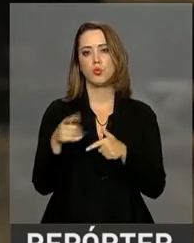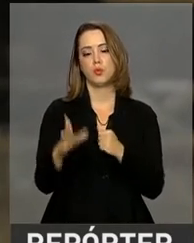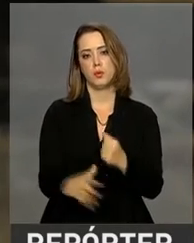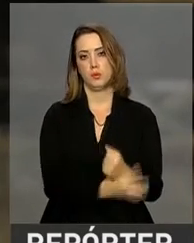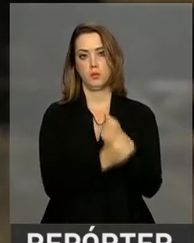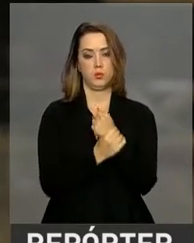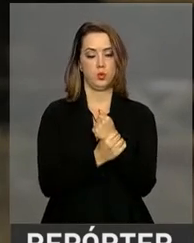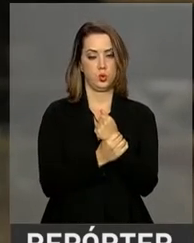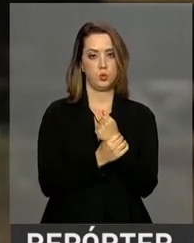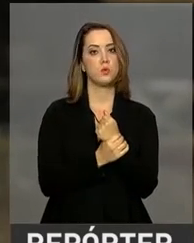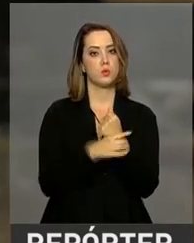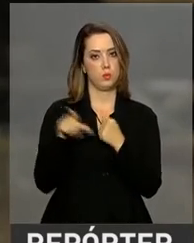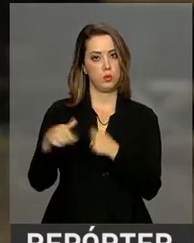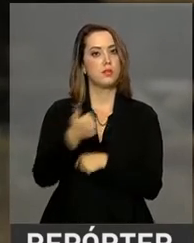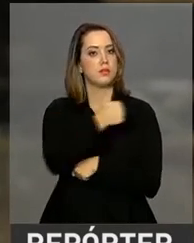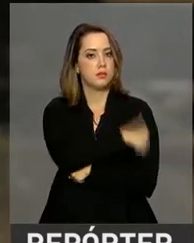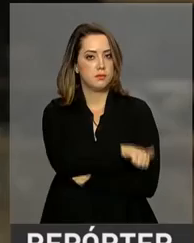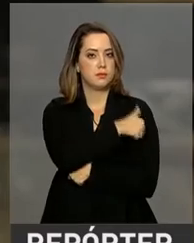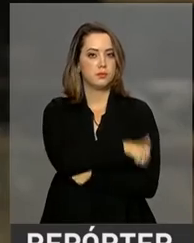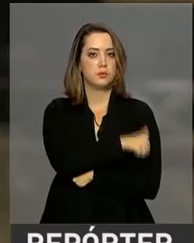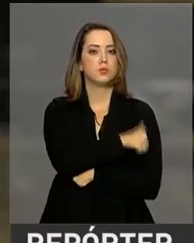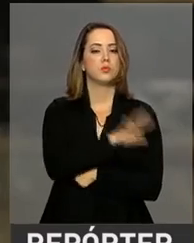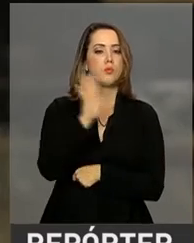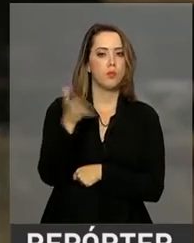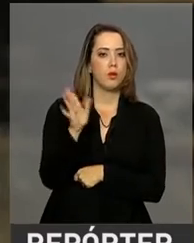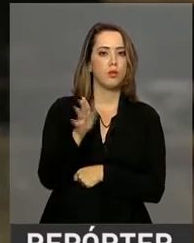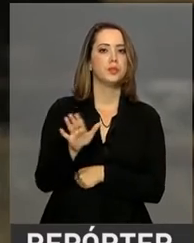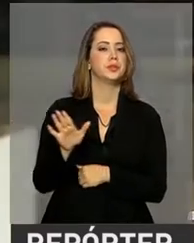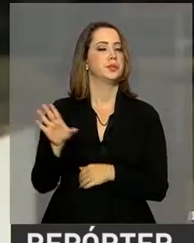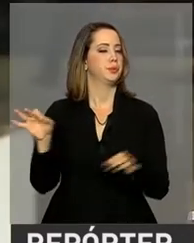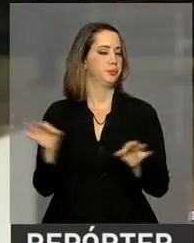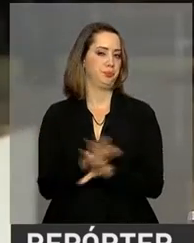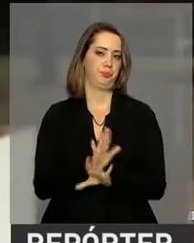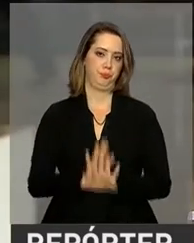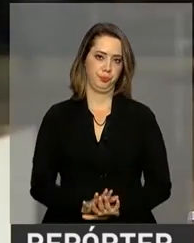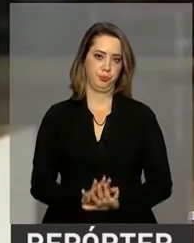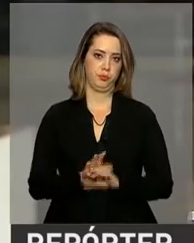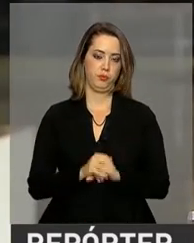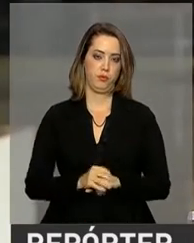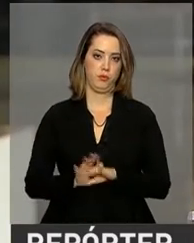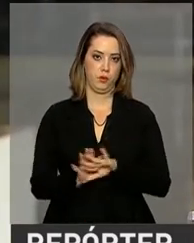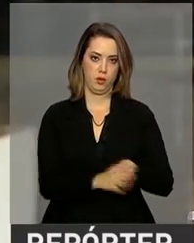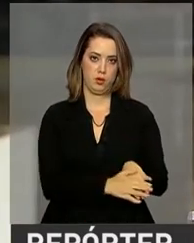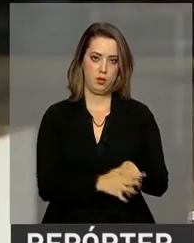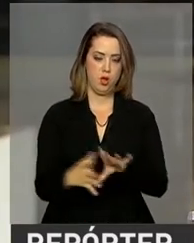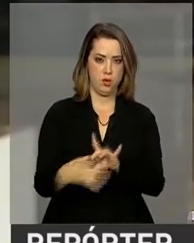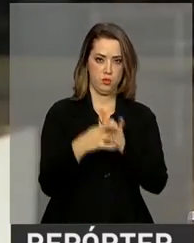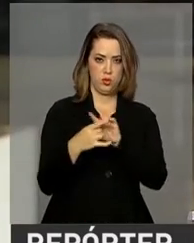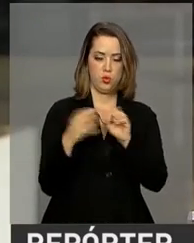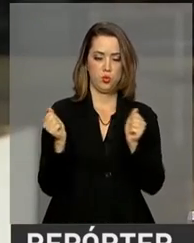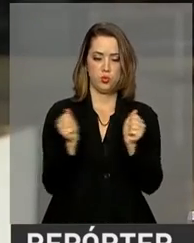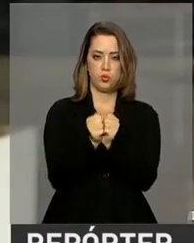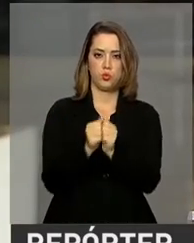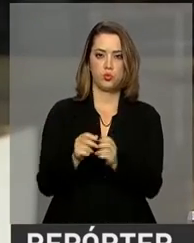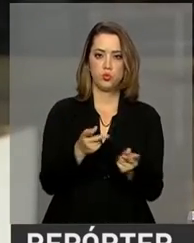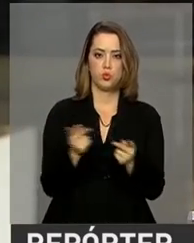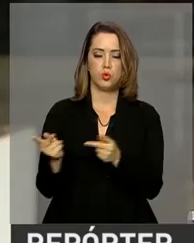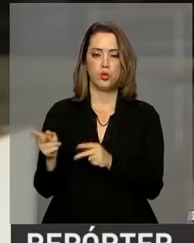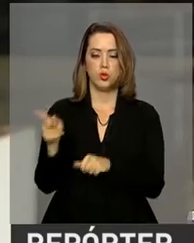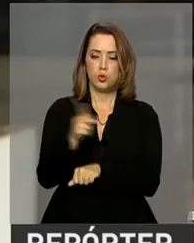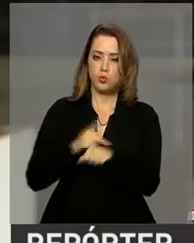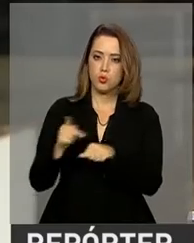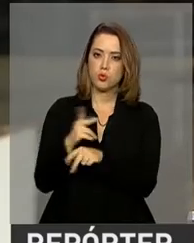às Olimpíadas para o Rio de Janeiro, todos esses problemas já estão solucionados. A cooperação com os países vizinhos foi outro tema debatido.